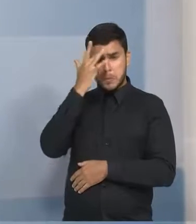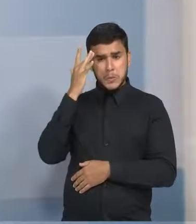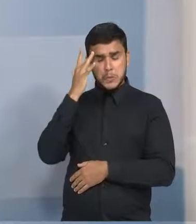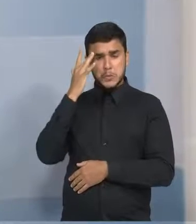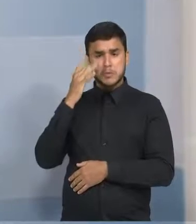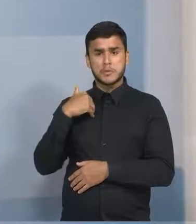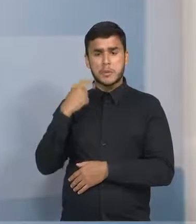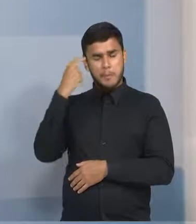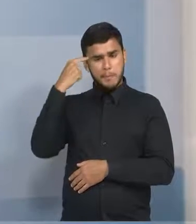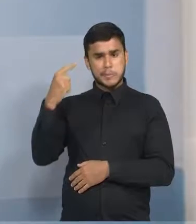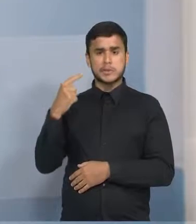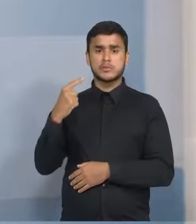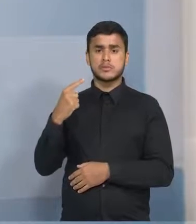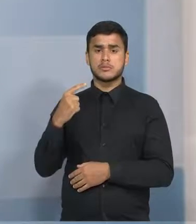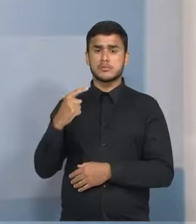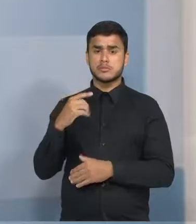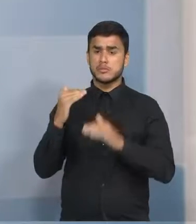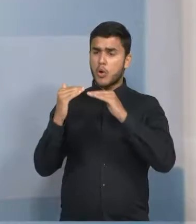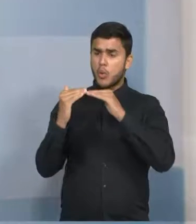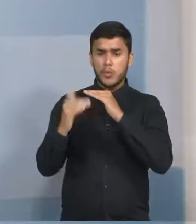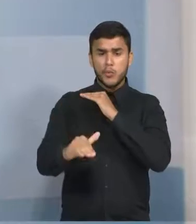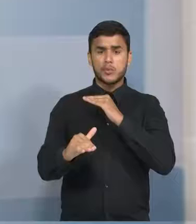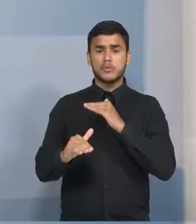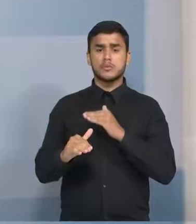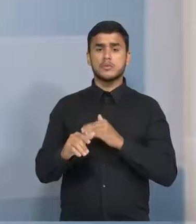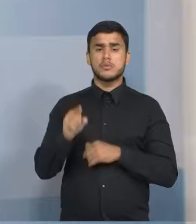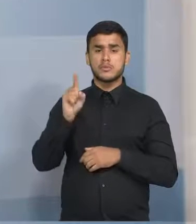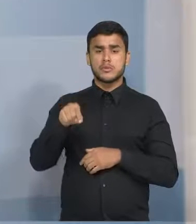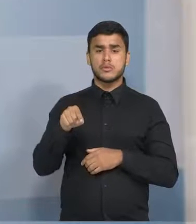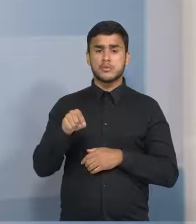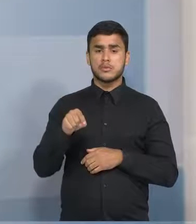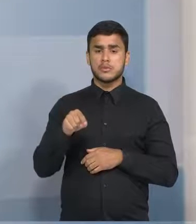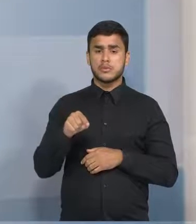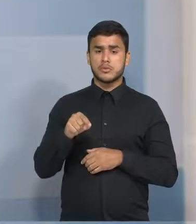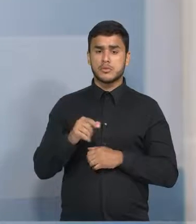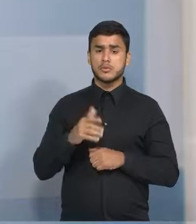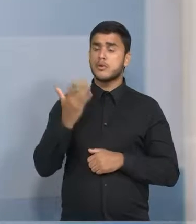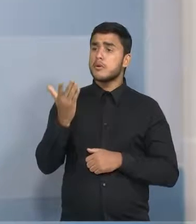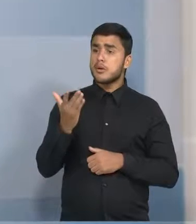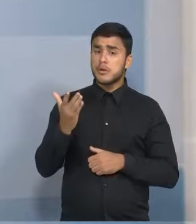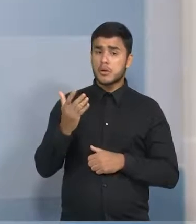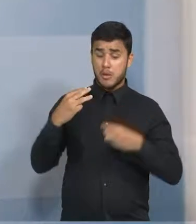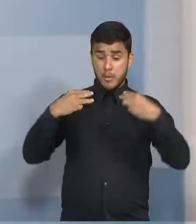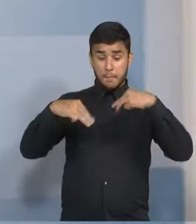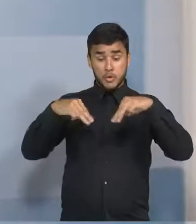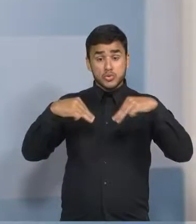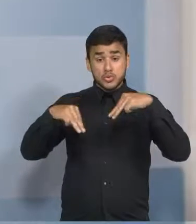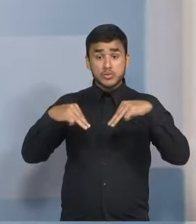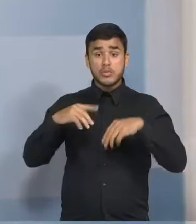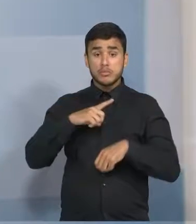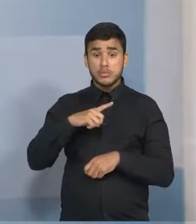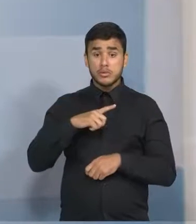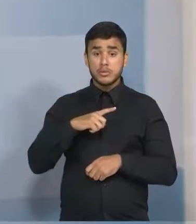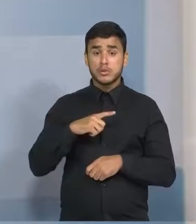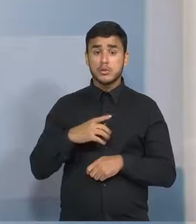qual vai haver um questionamento sobre a posse de uma determinada